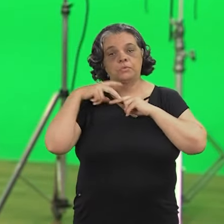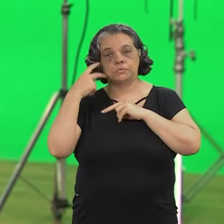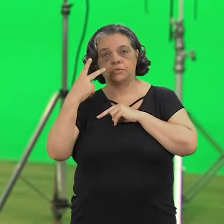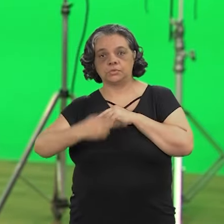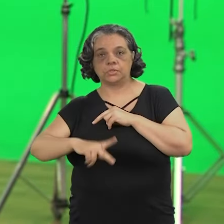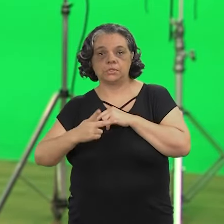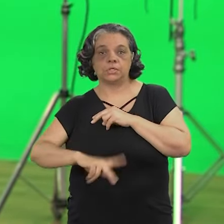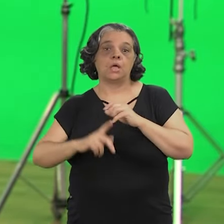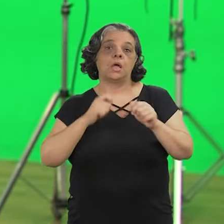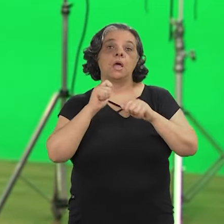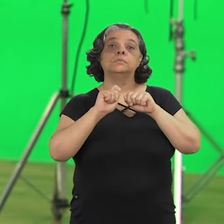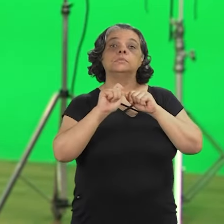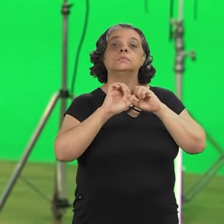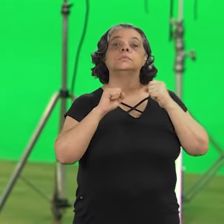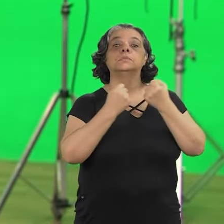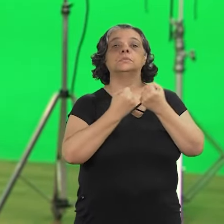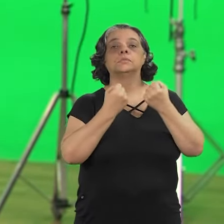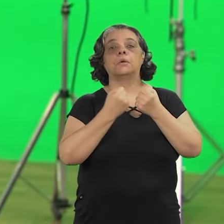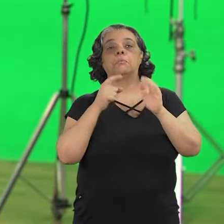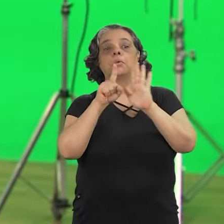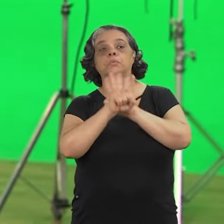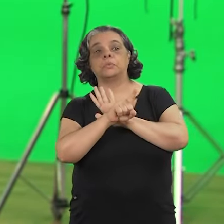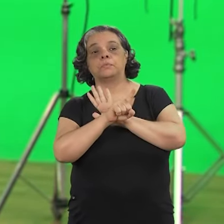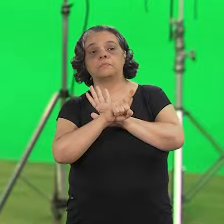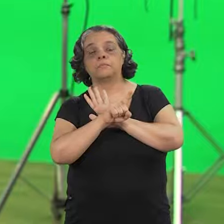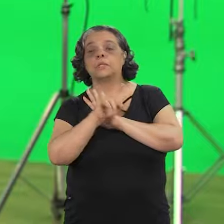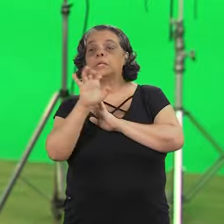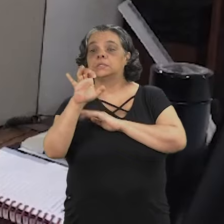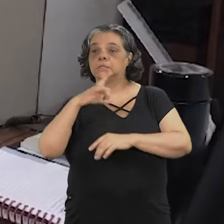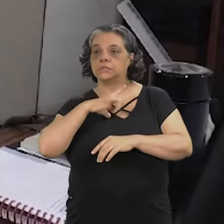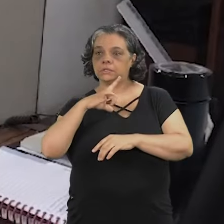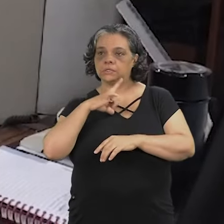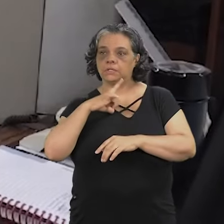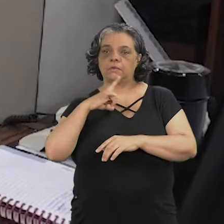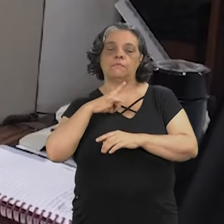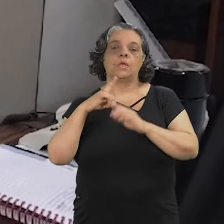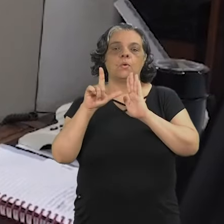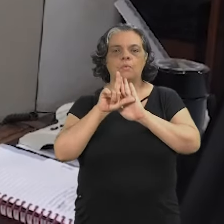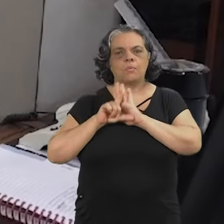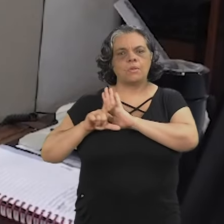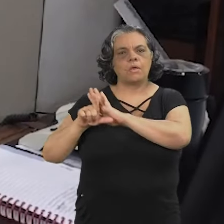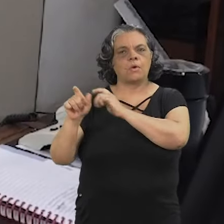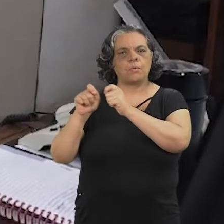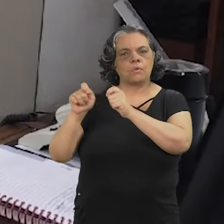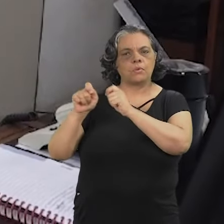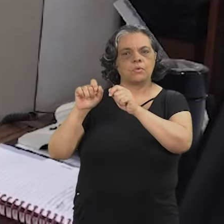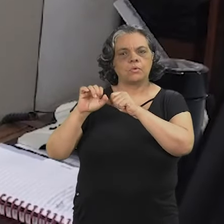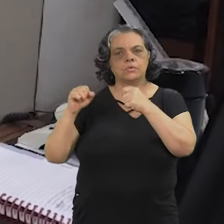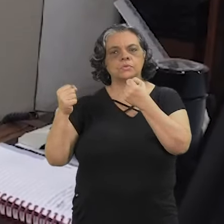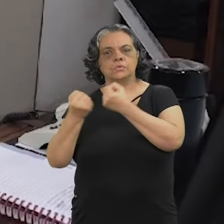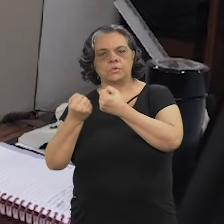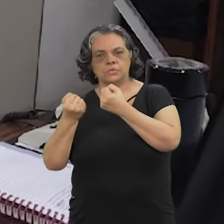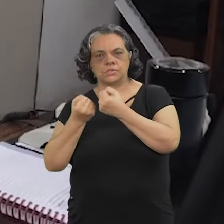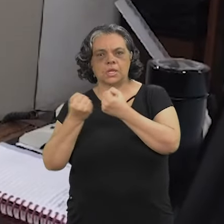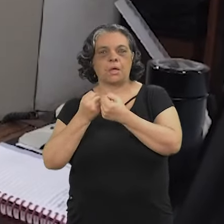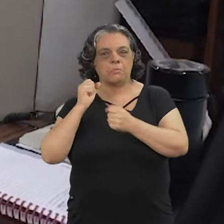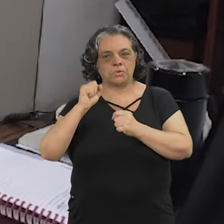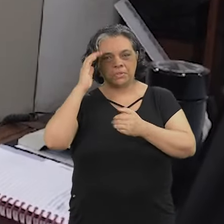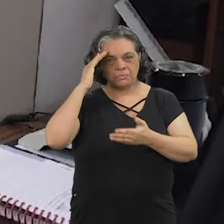e foi por isso que a assistente administração aldenia Pereira nos perguntou se houver uma regulação e um controle social dos